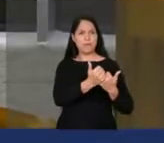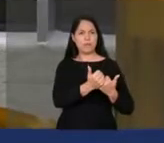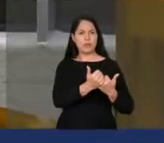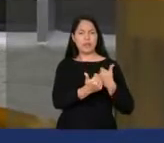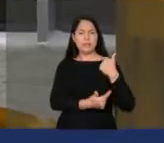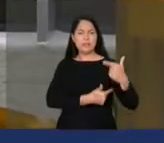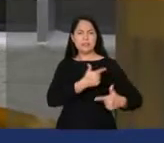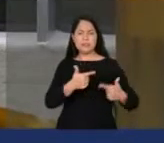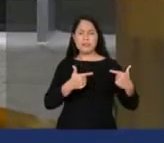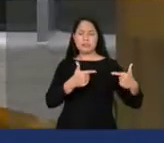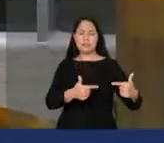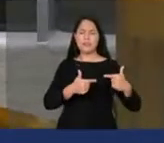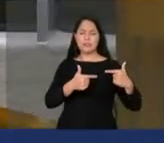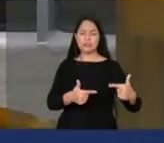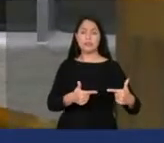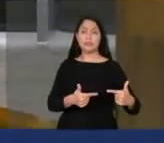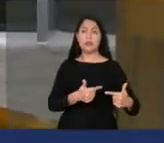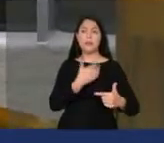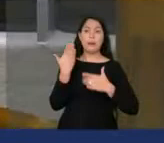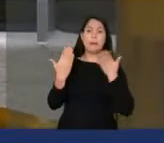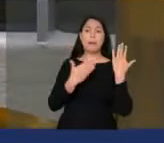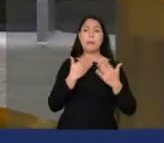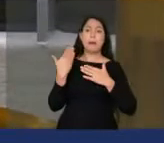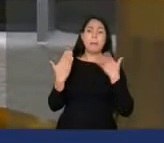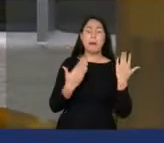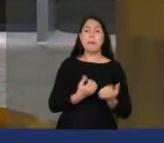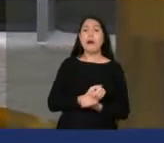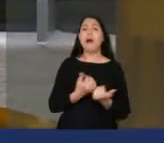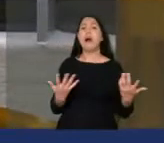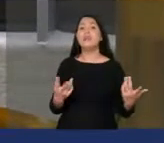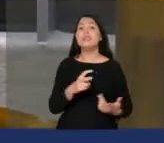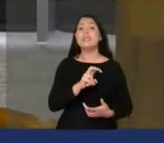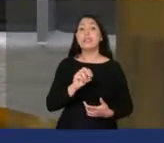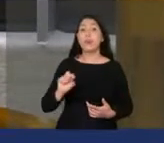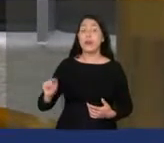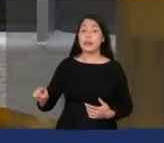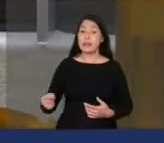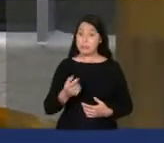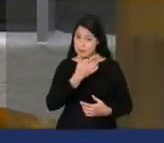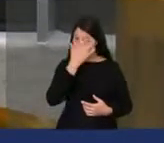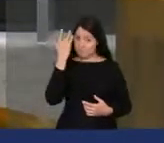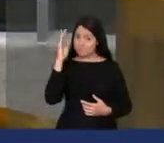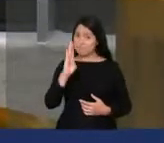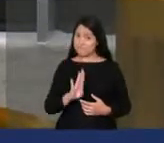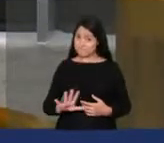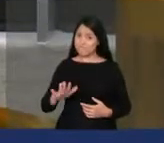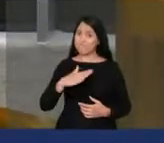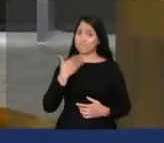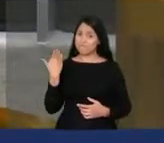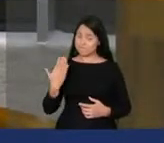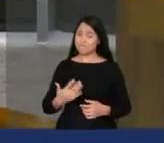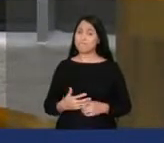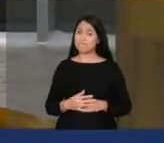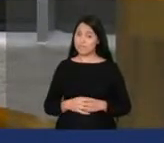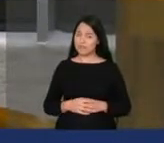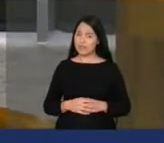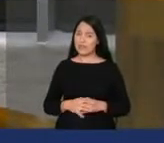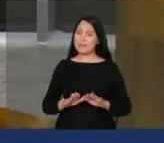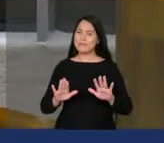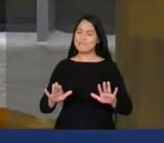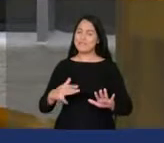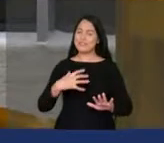guerra, morreram mais de 50 mil brasileiros. Me alegra que no nosso mandato